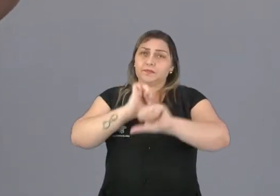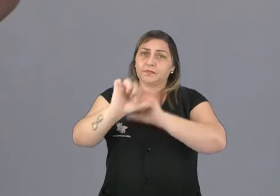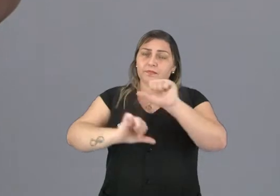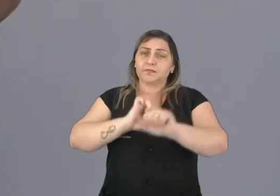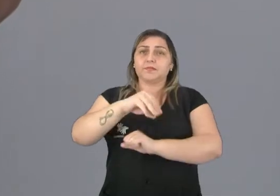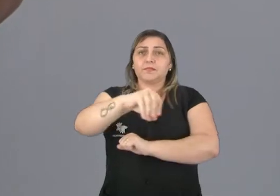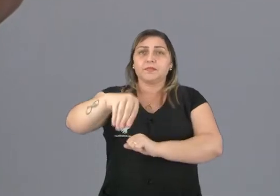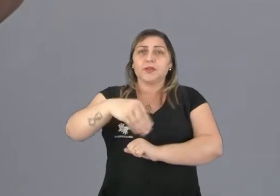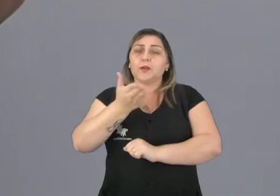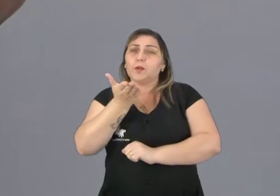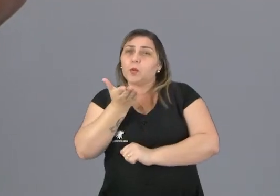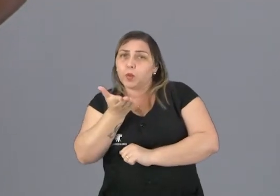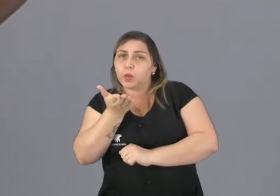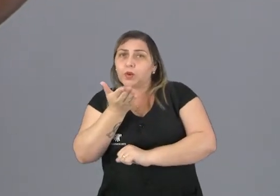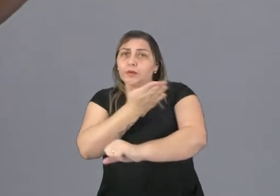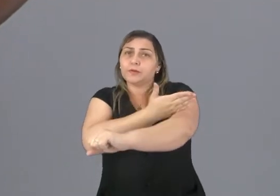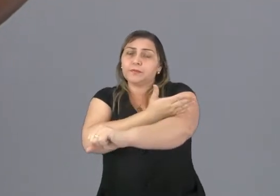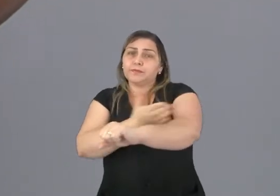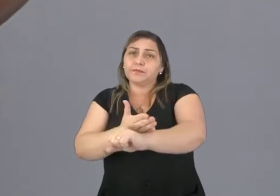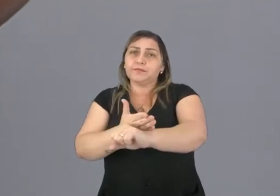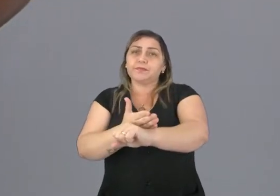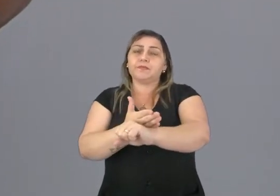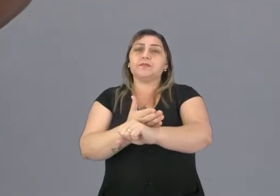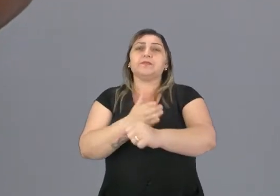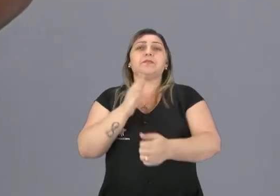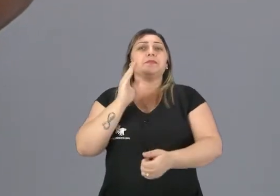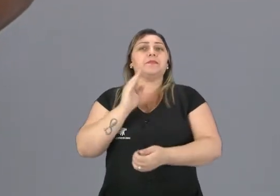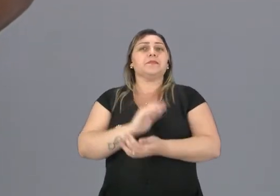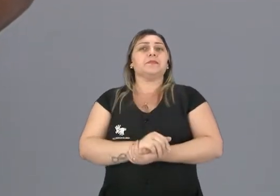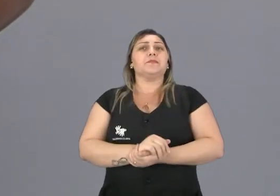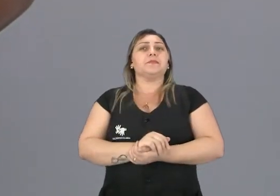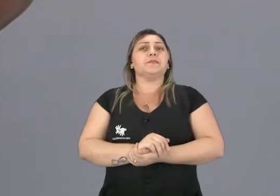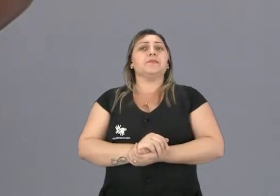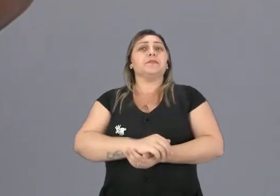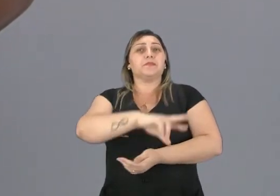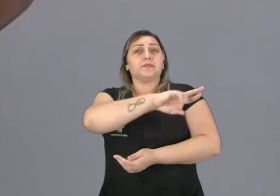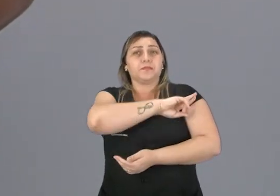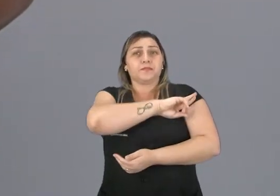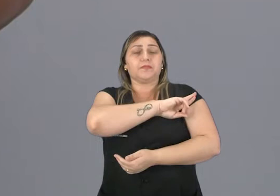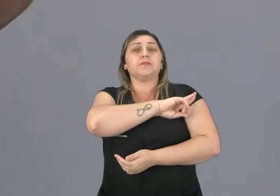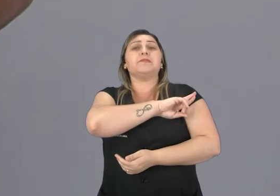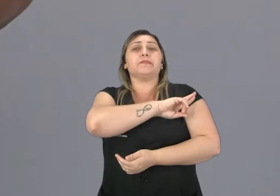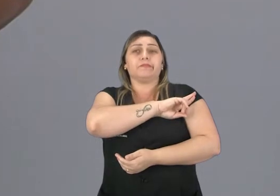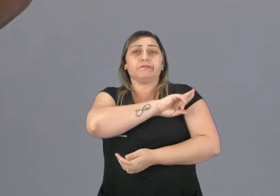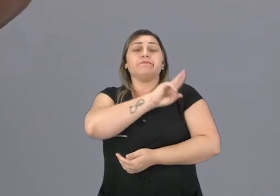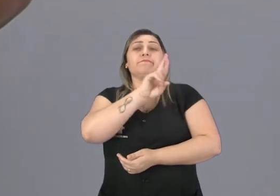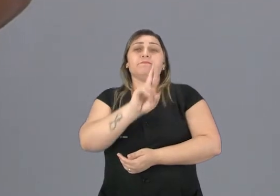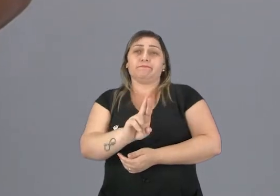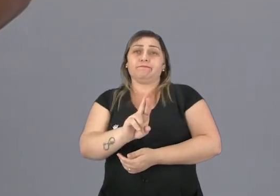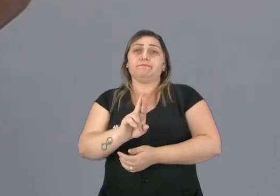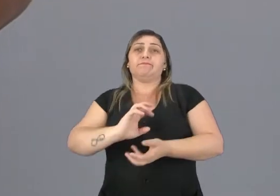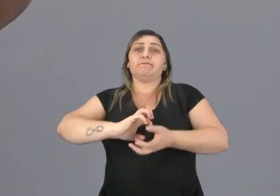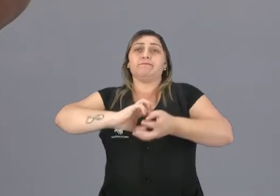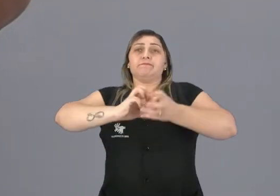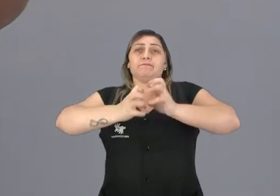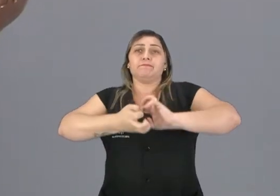da mandioca, a farinha branca, ela está sendo representada aqui de maneira artesanal,